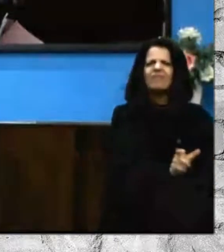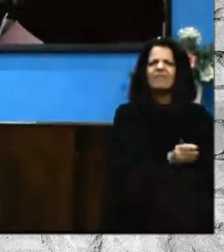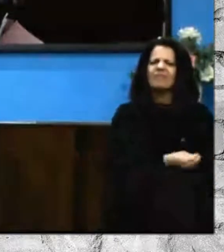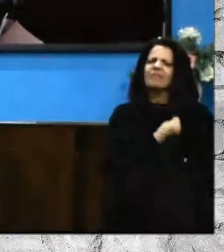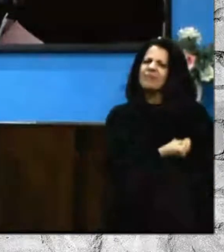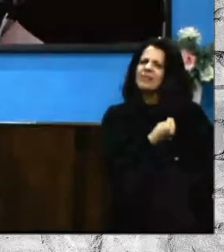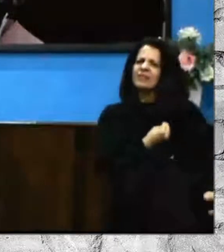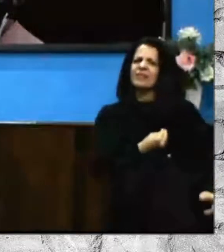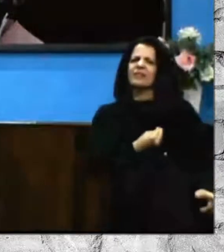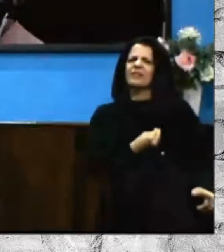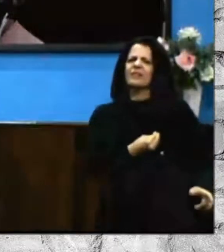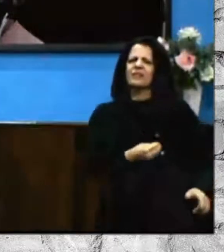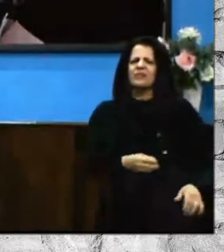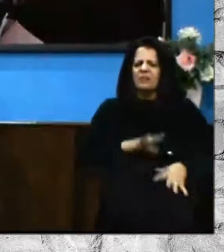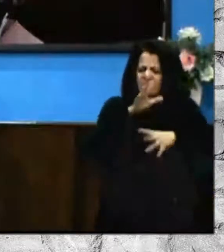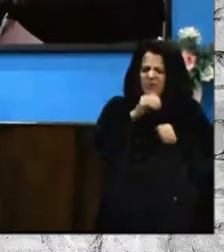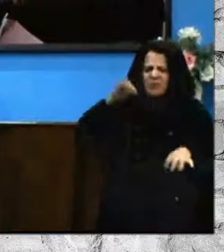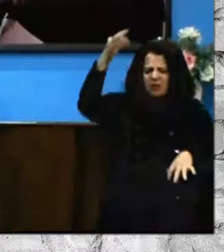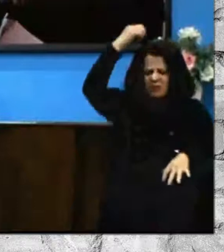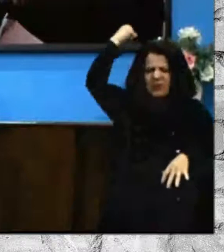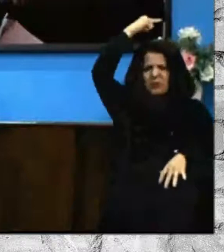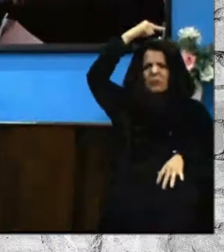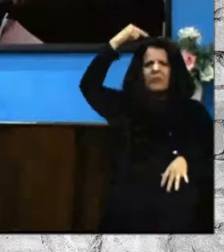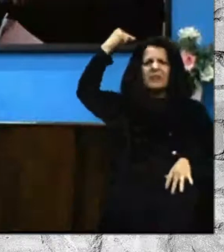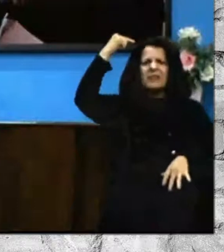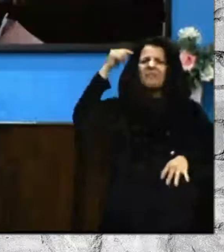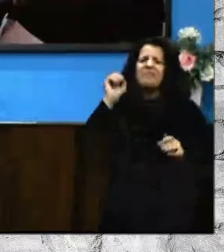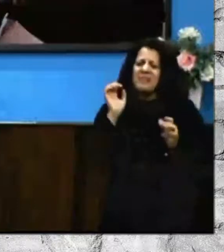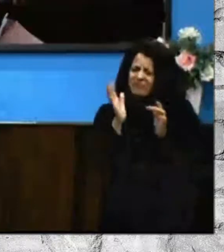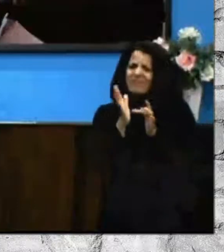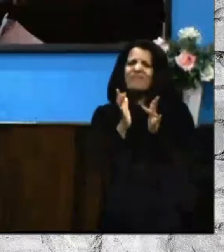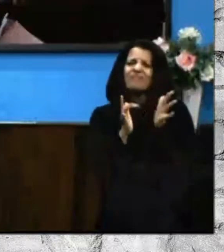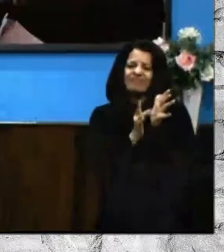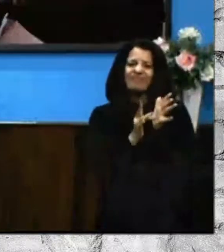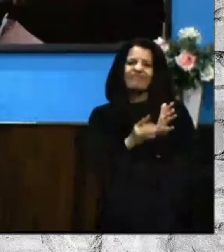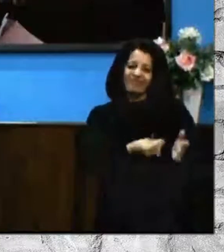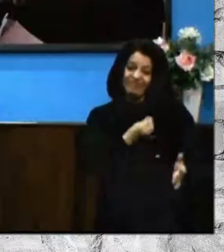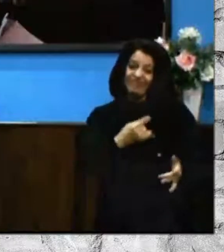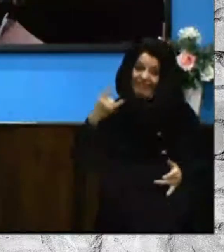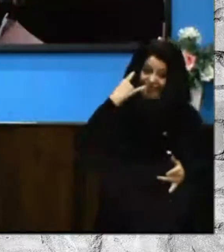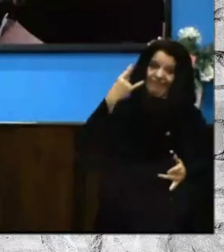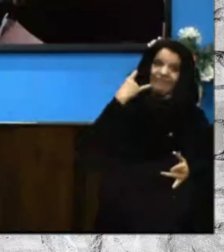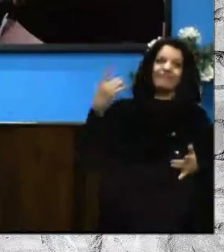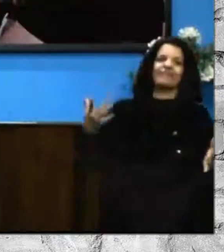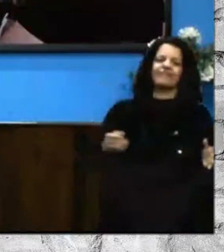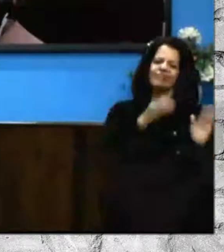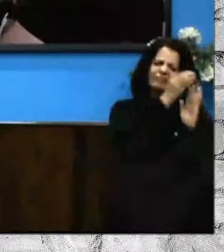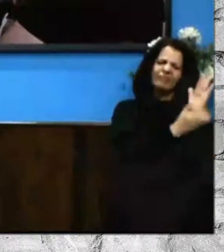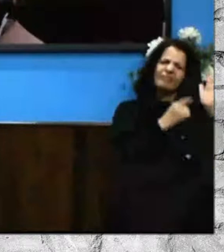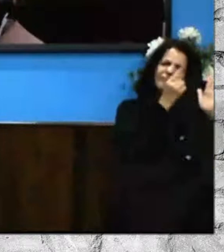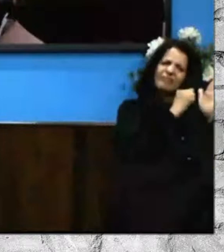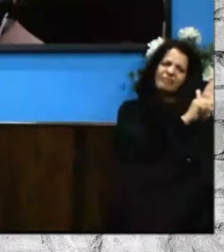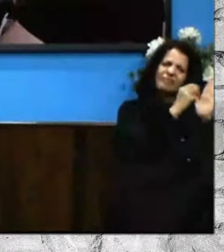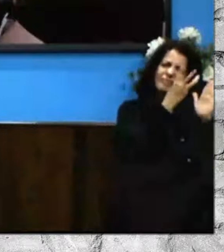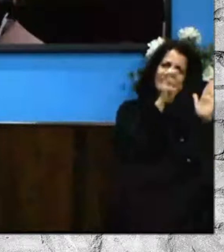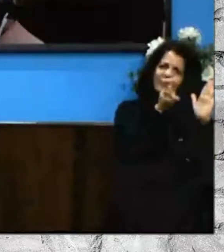poder do Espírito Santo e foi tentado, este foi o Senhor Jesus Cristo. No capítulo 1, versículo 35